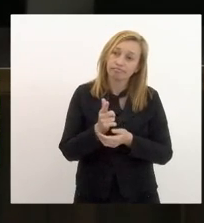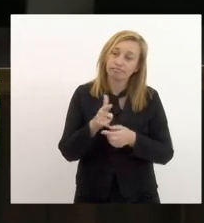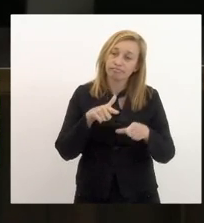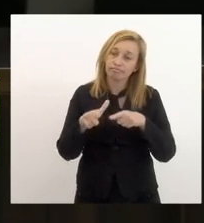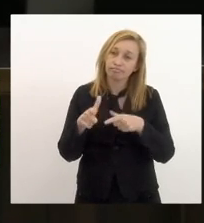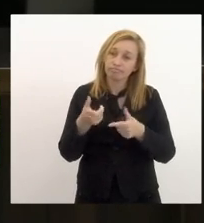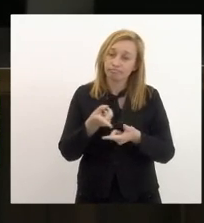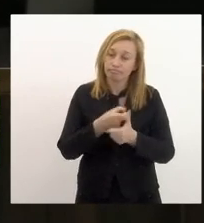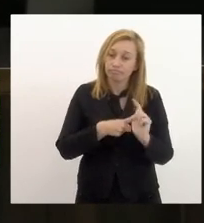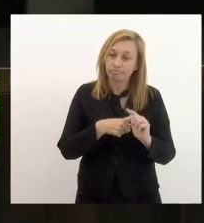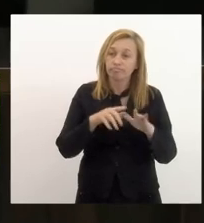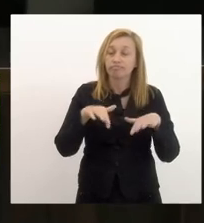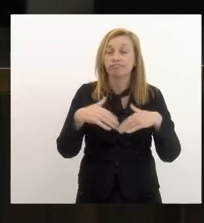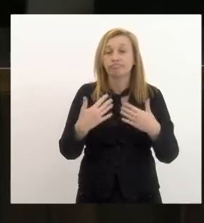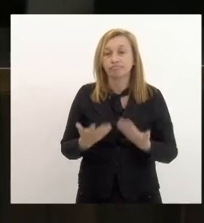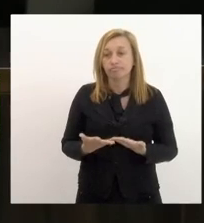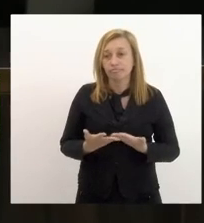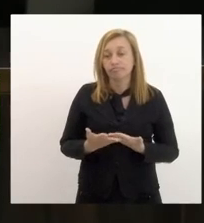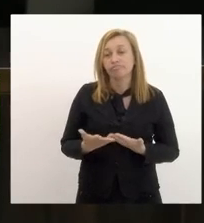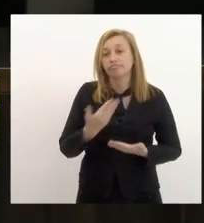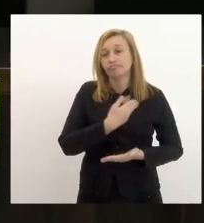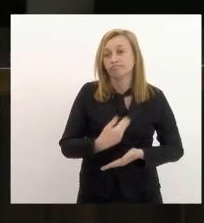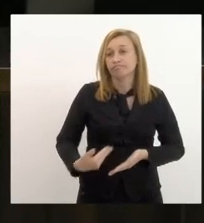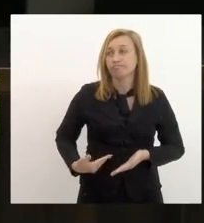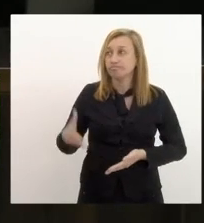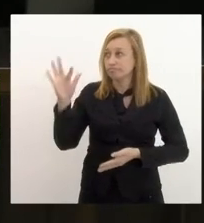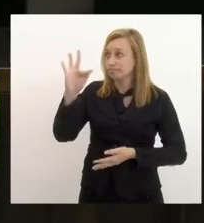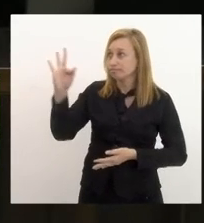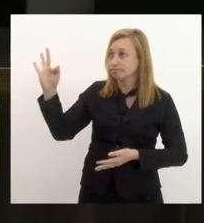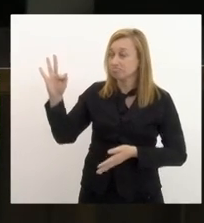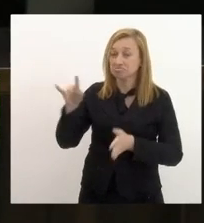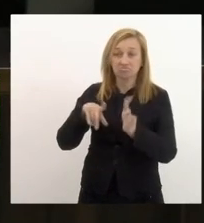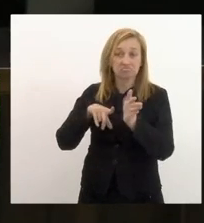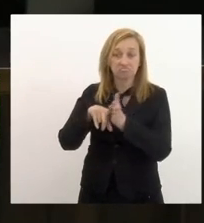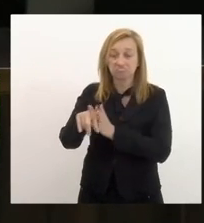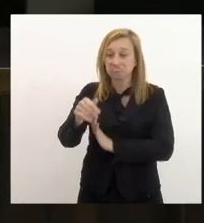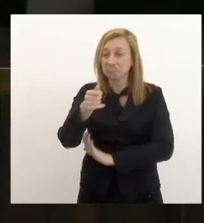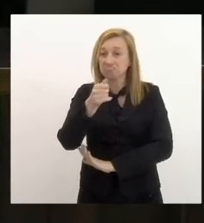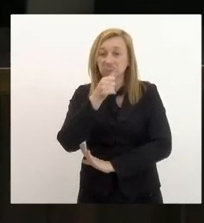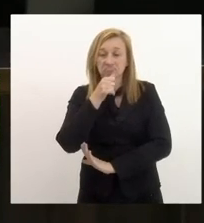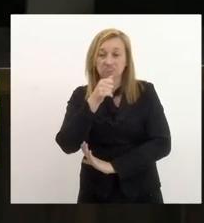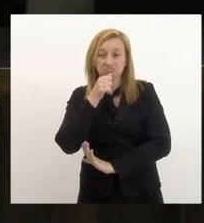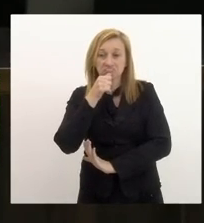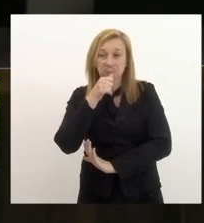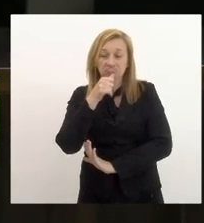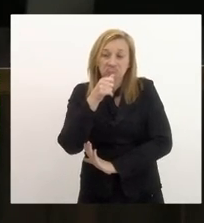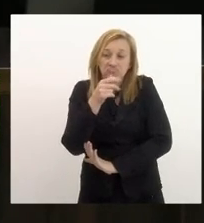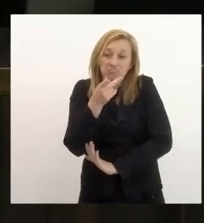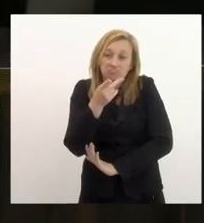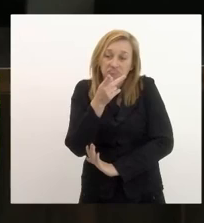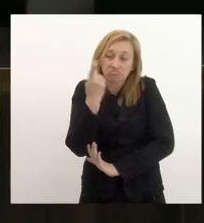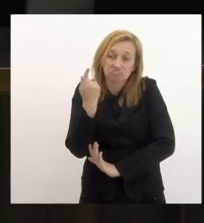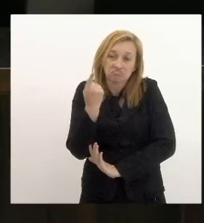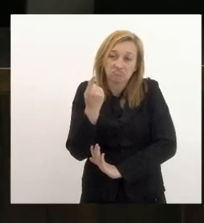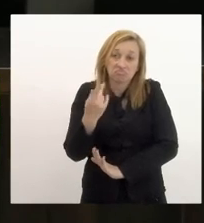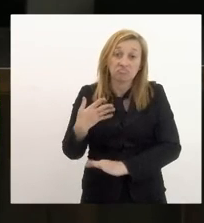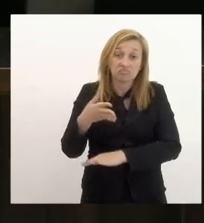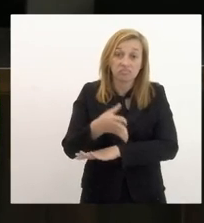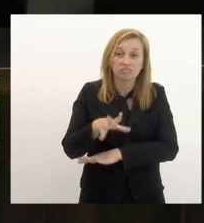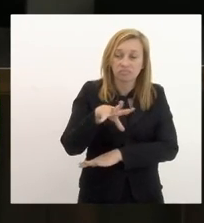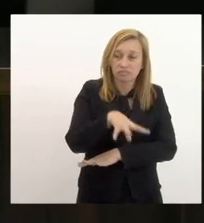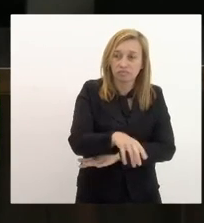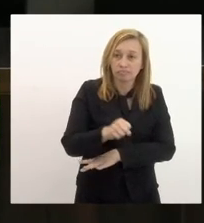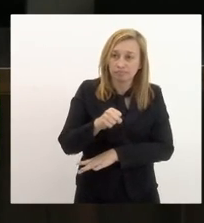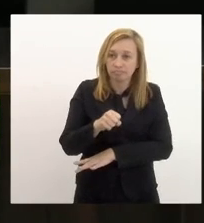E aí o governo federal não perguntou ninguém ele entrar e mete a